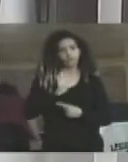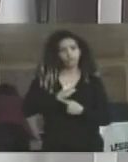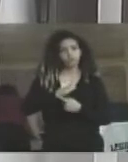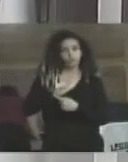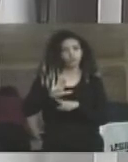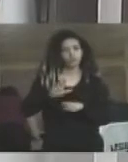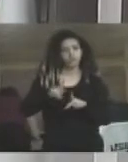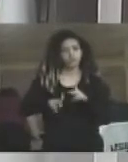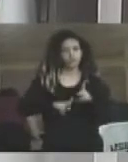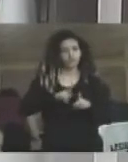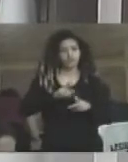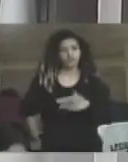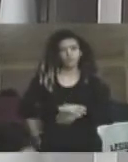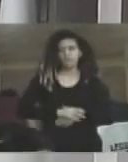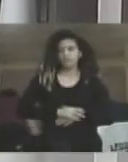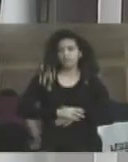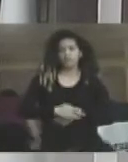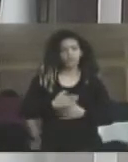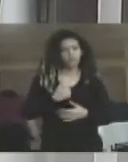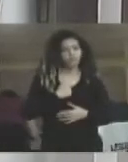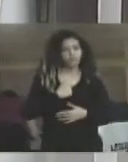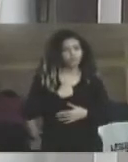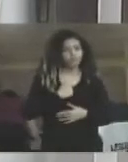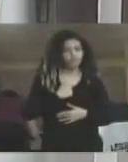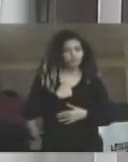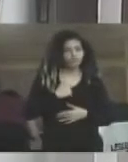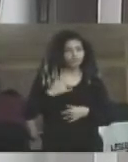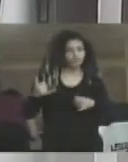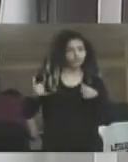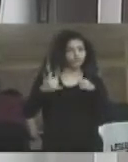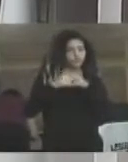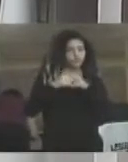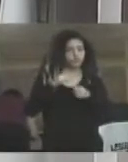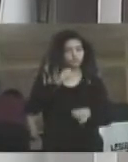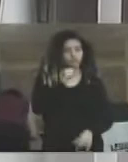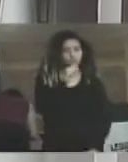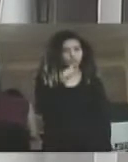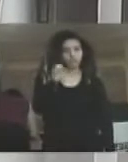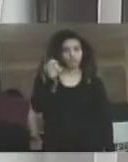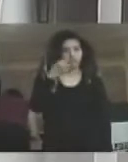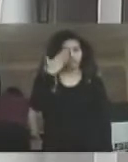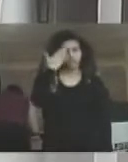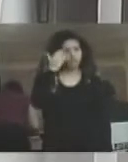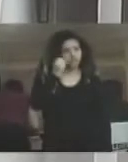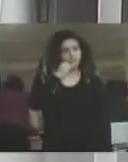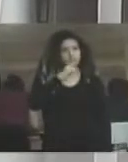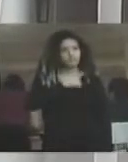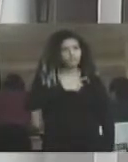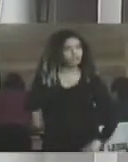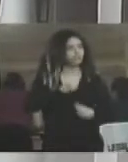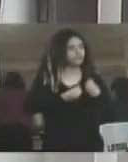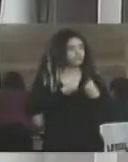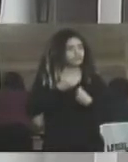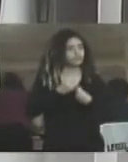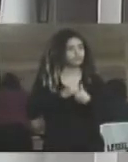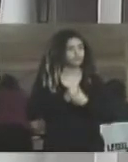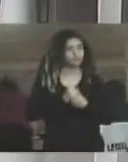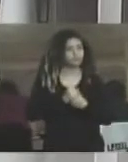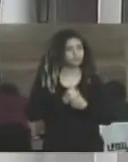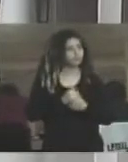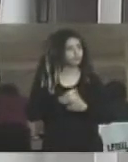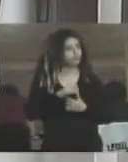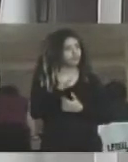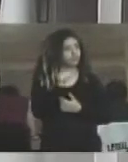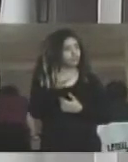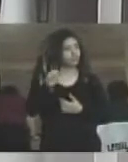população lá do Camorim. E eu entrei em contato com o SAI para verificar se existia alguma possibilidade, e o SAI me